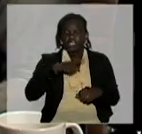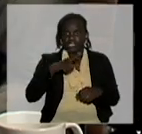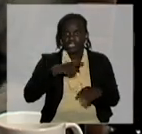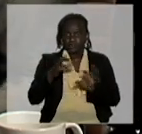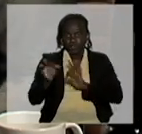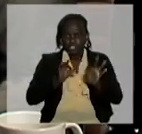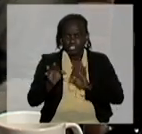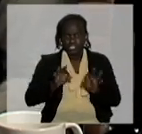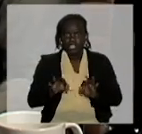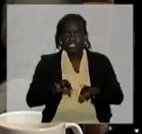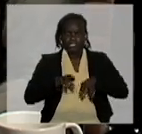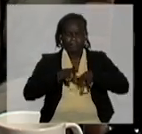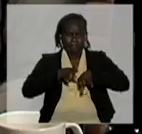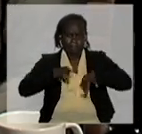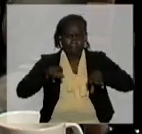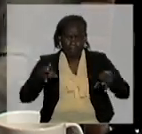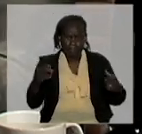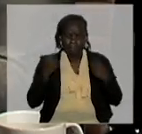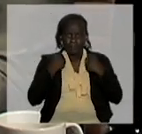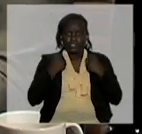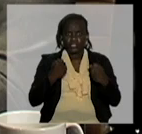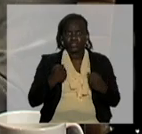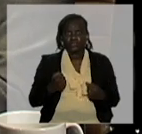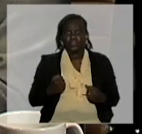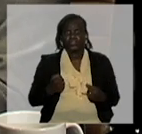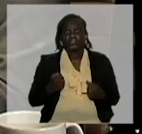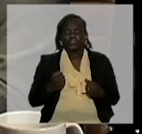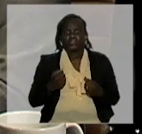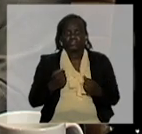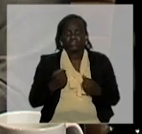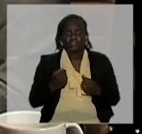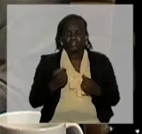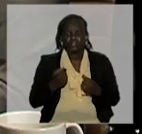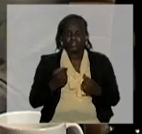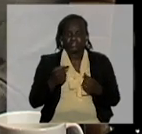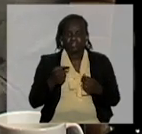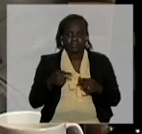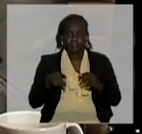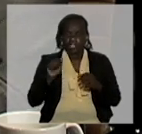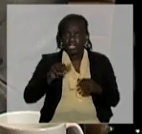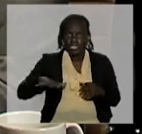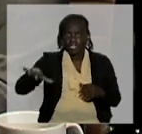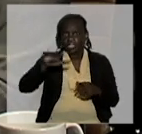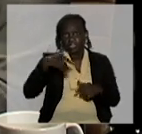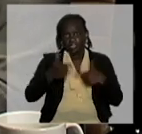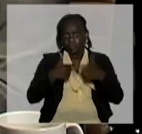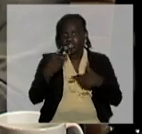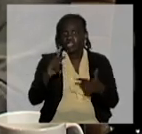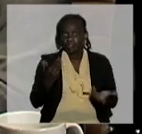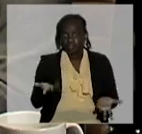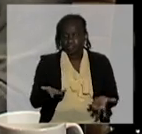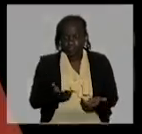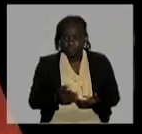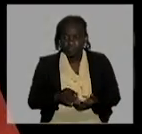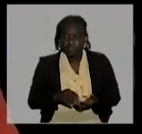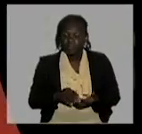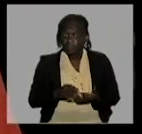projeto tão grandioso e tão poderoso, né, nessa área que você atua?